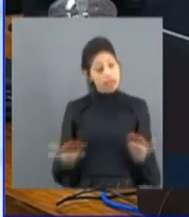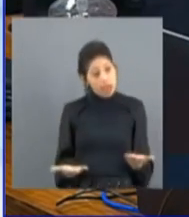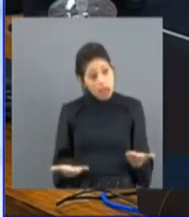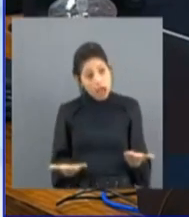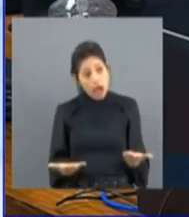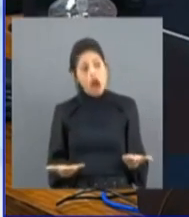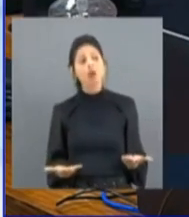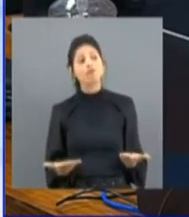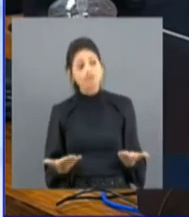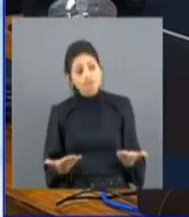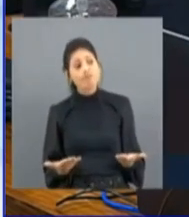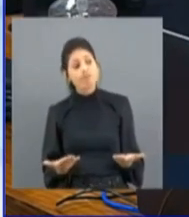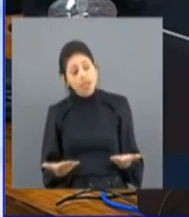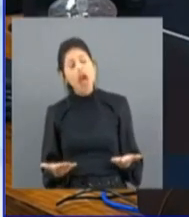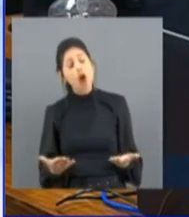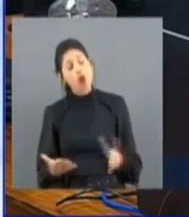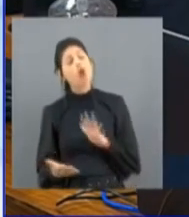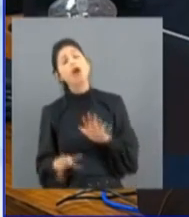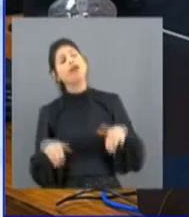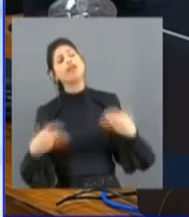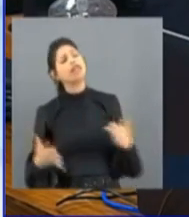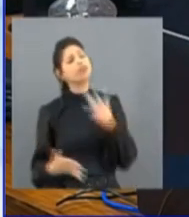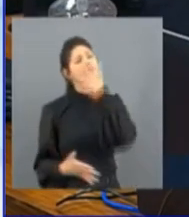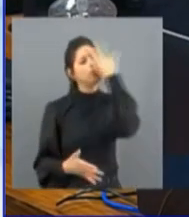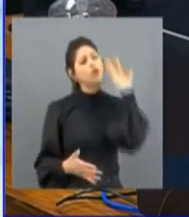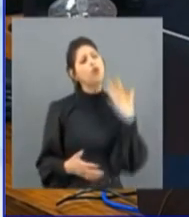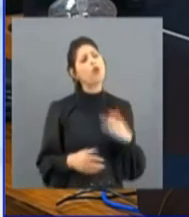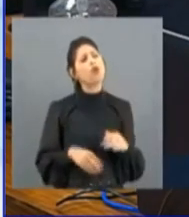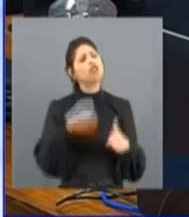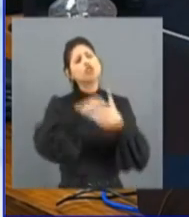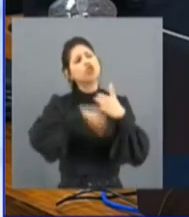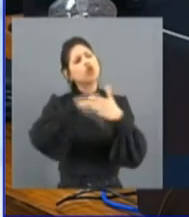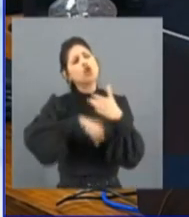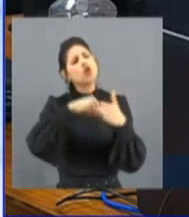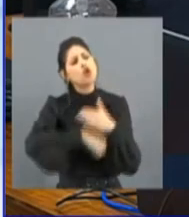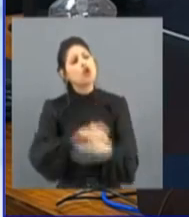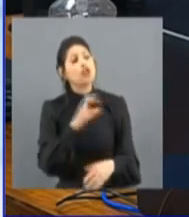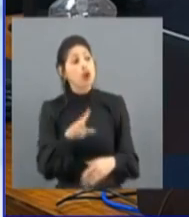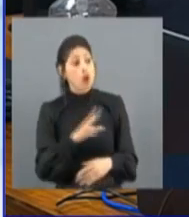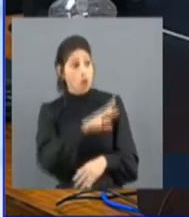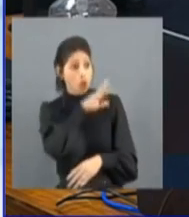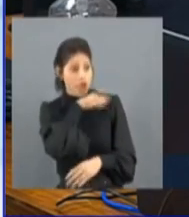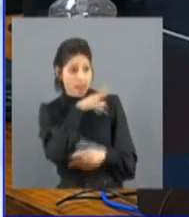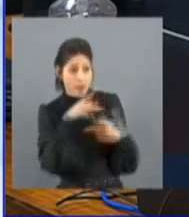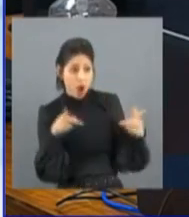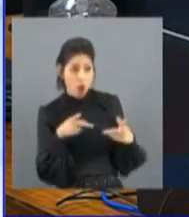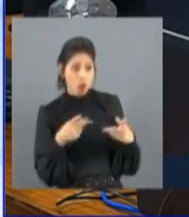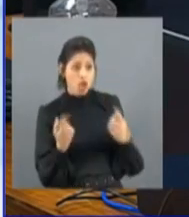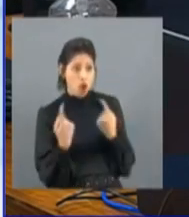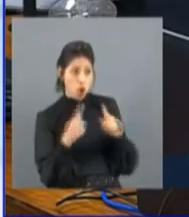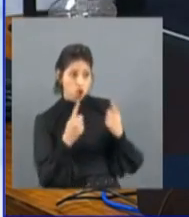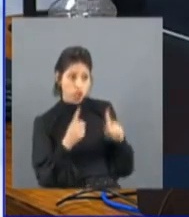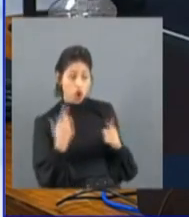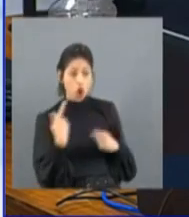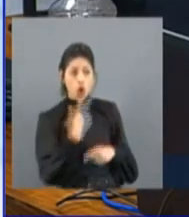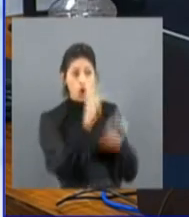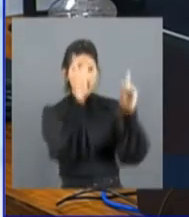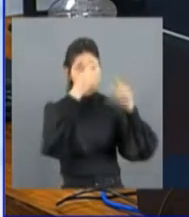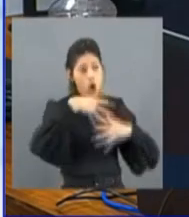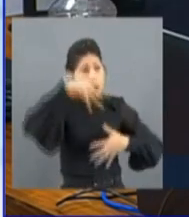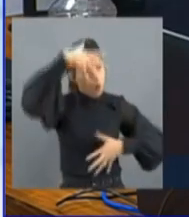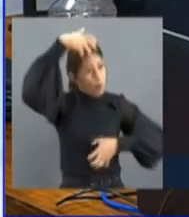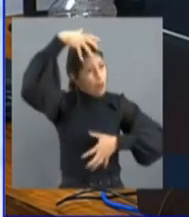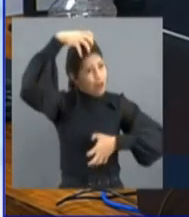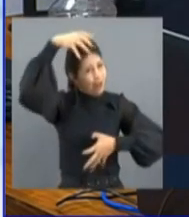Madeira, assim, primeiro que é injusto a gente ter que comentar esse caso sem poder dizer as palavras que a gente, de fato, gostaria de dizer sem cometer um